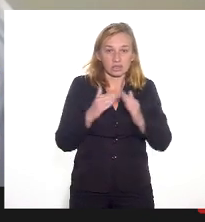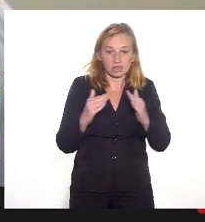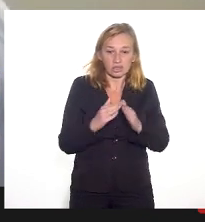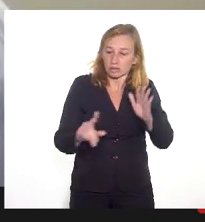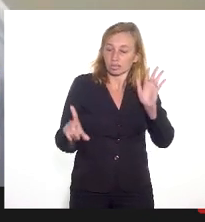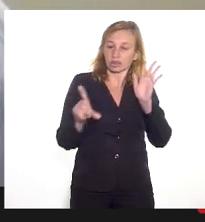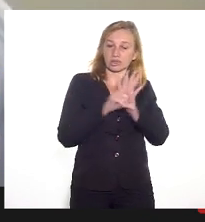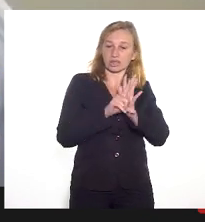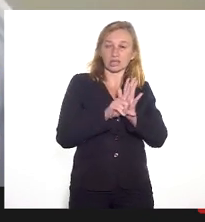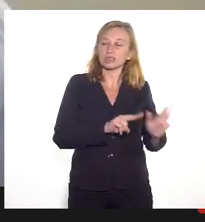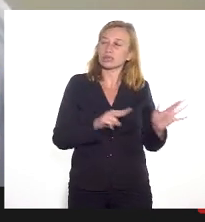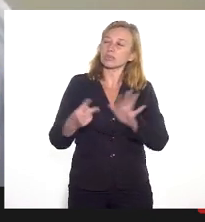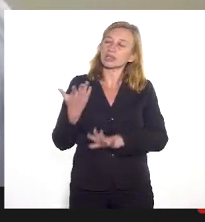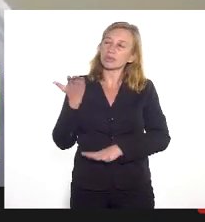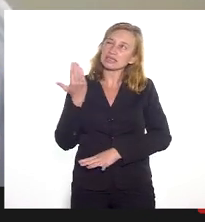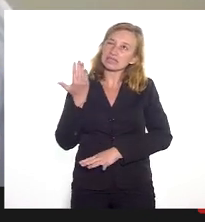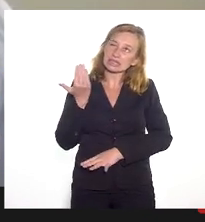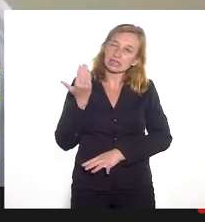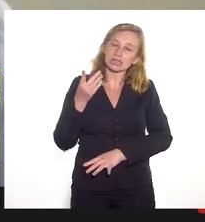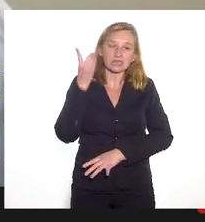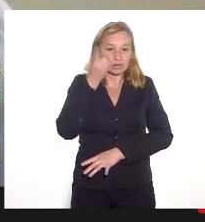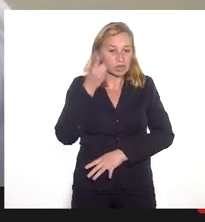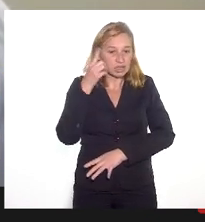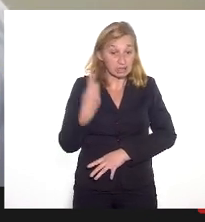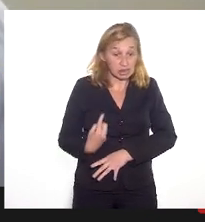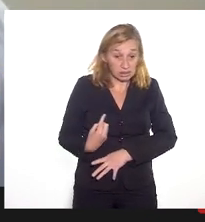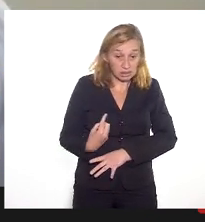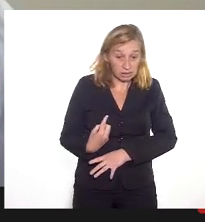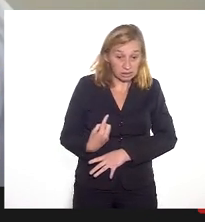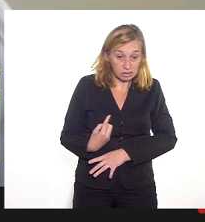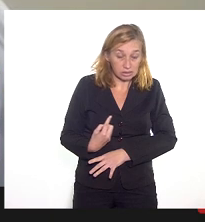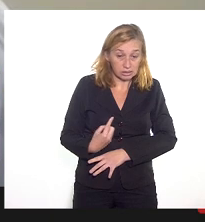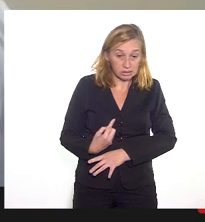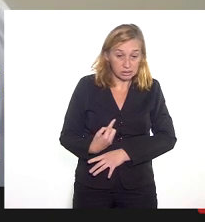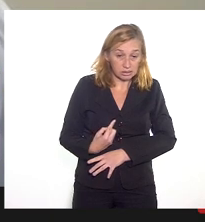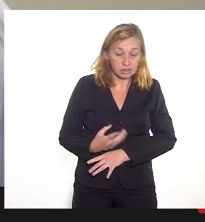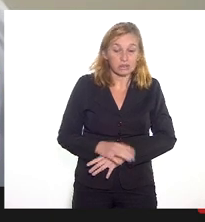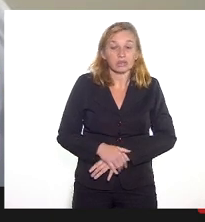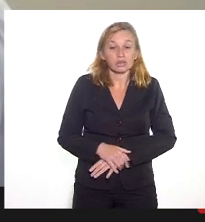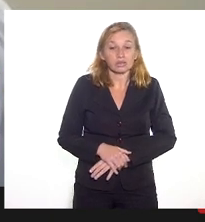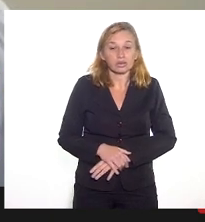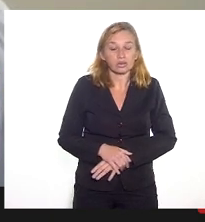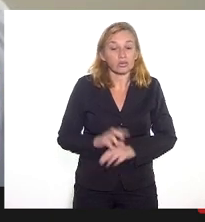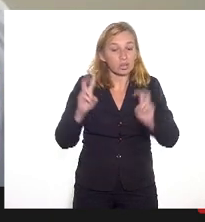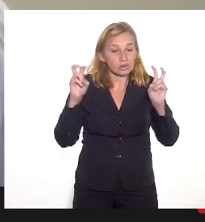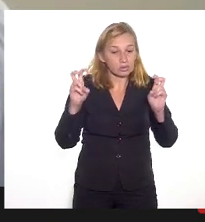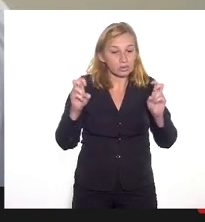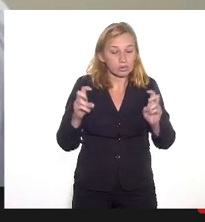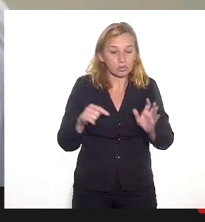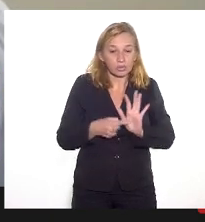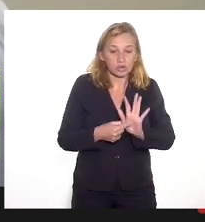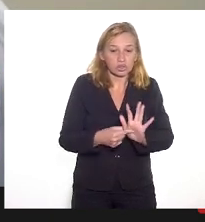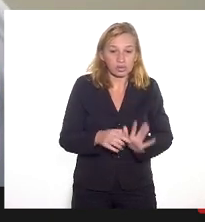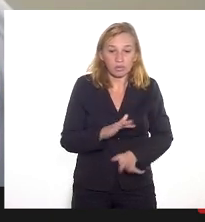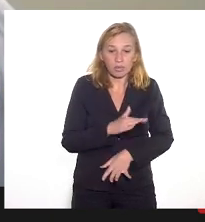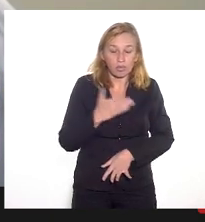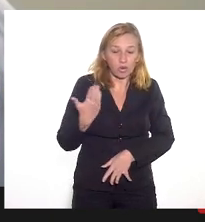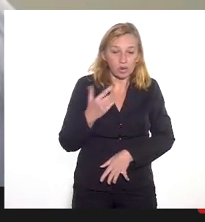lei, na semana passada, com a deputada Dani Monteiro, por causa do episódio envolvendo o trágico assassinato da Kathleen lá no